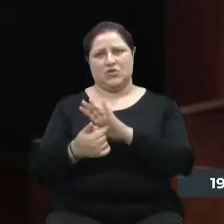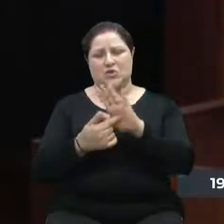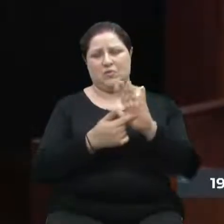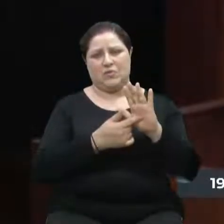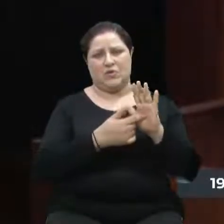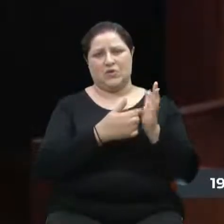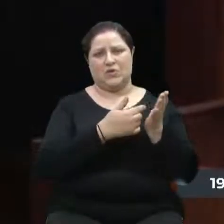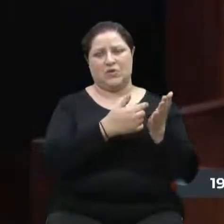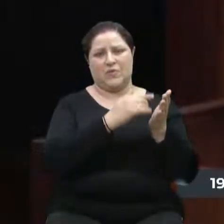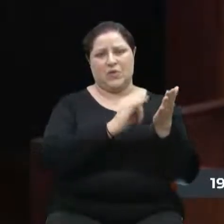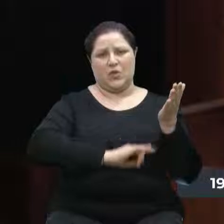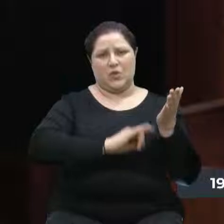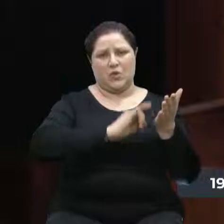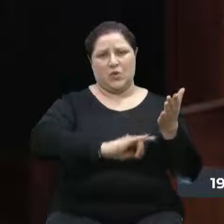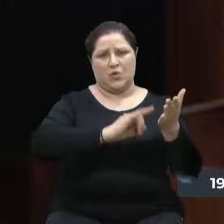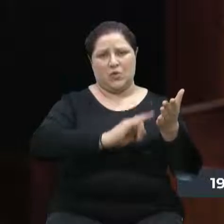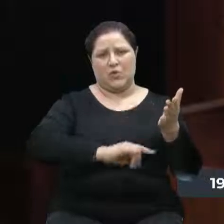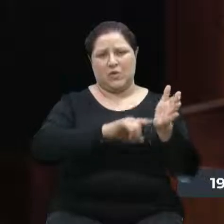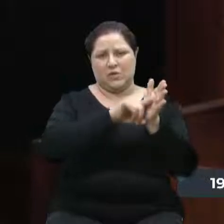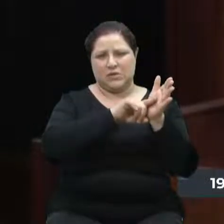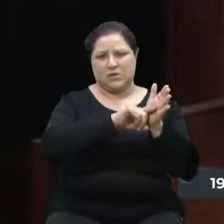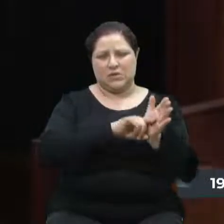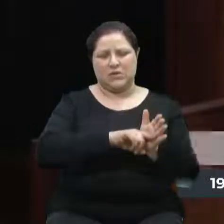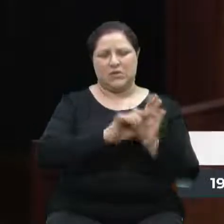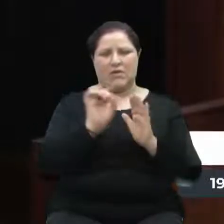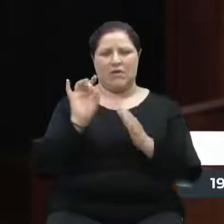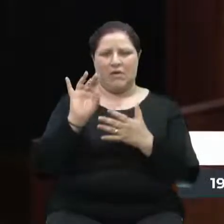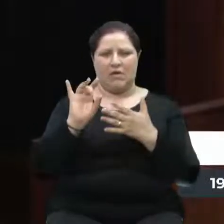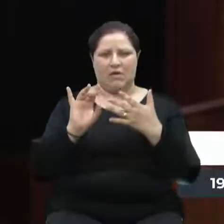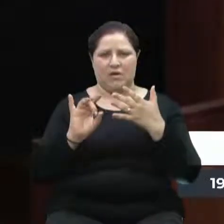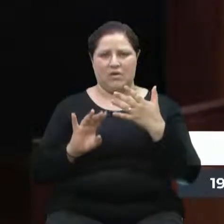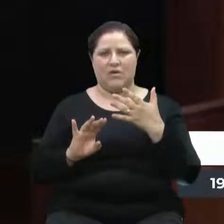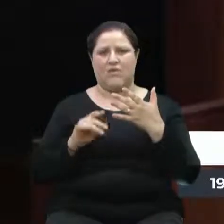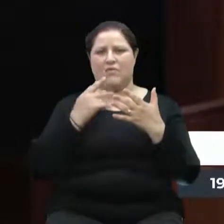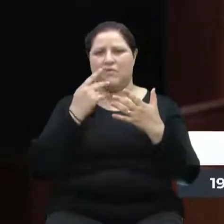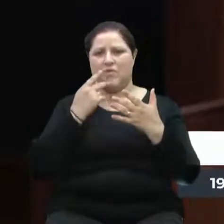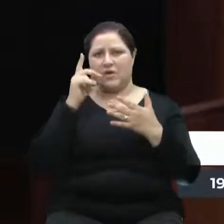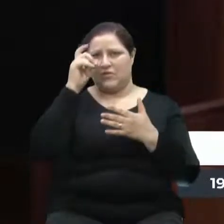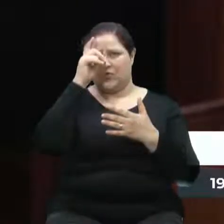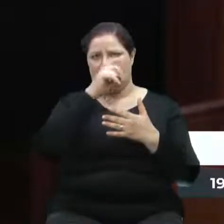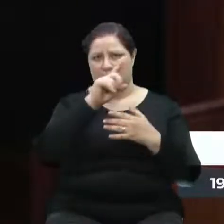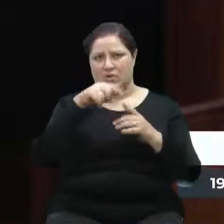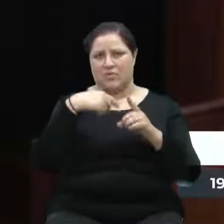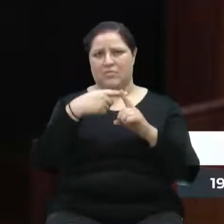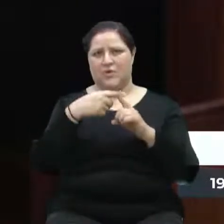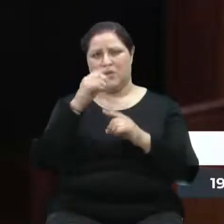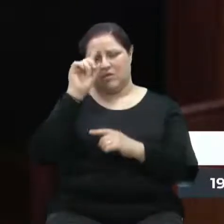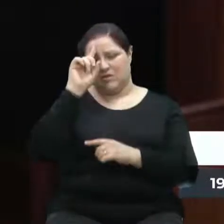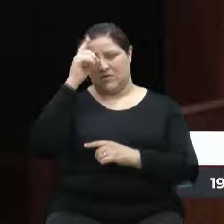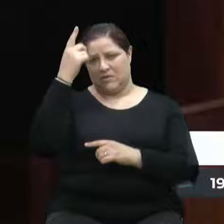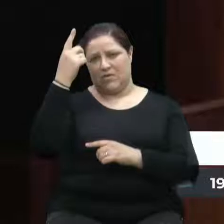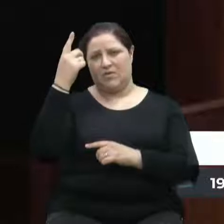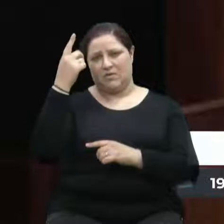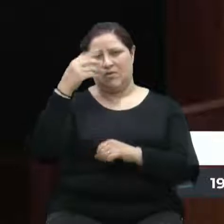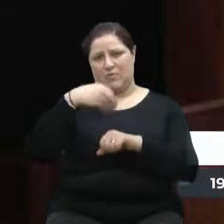de cada um, falando das dificuldades e dando as sugestões. Porque a gente pensa também não